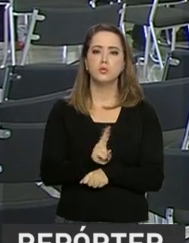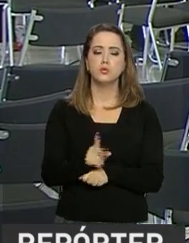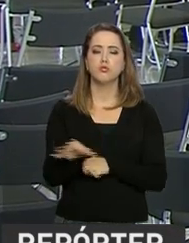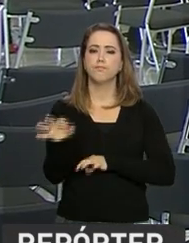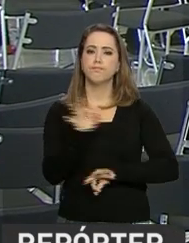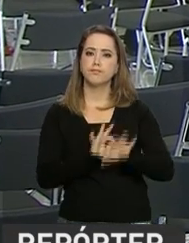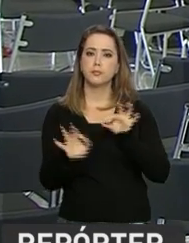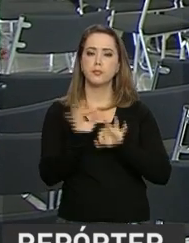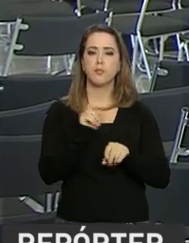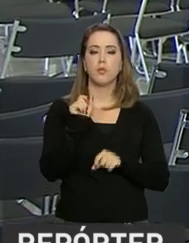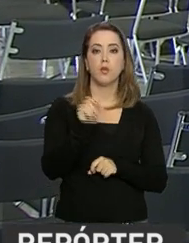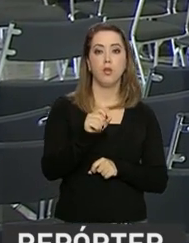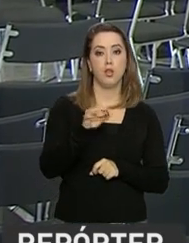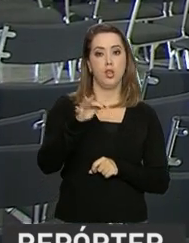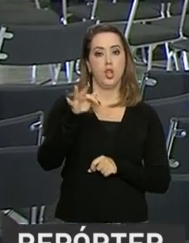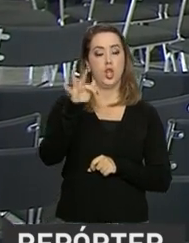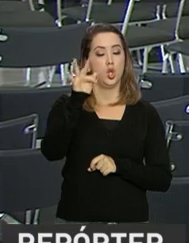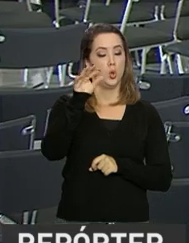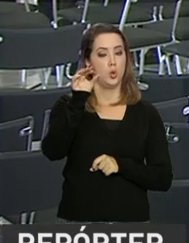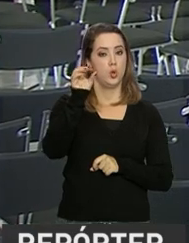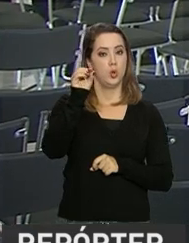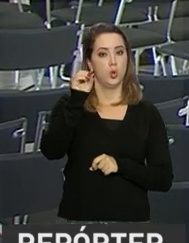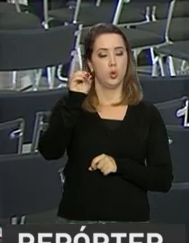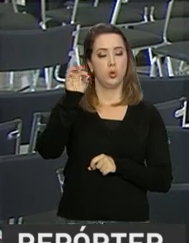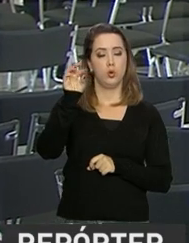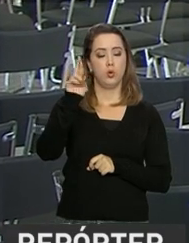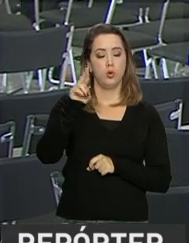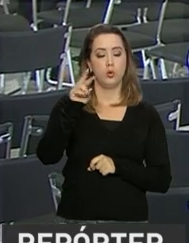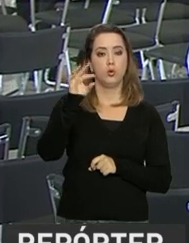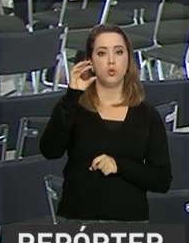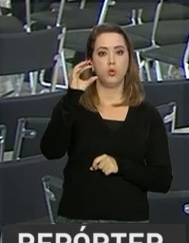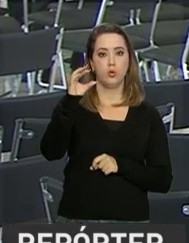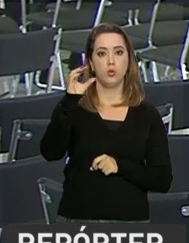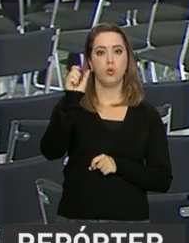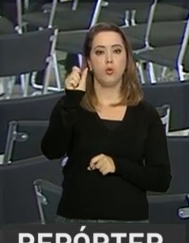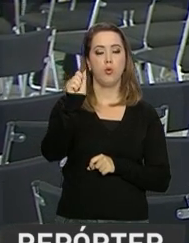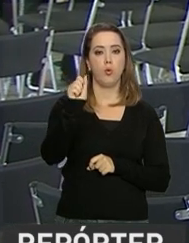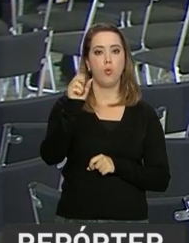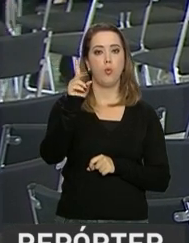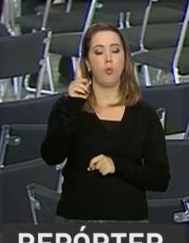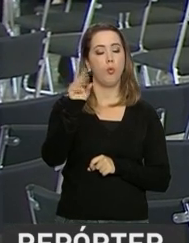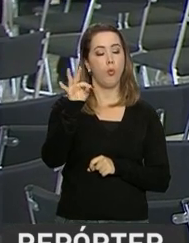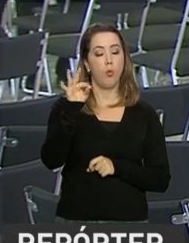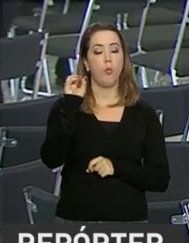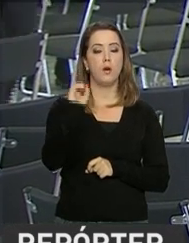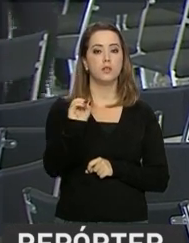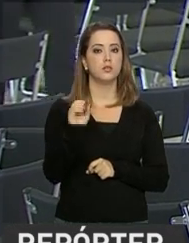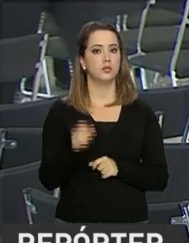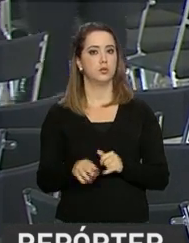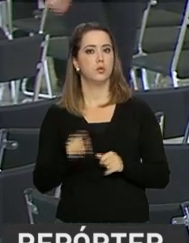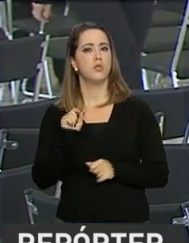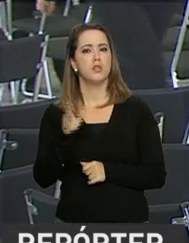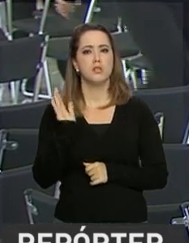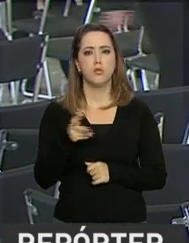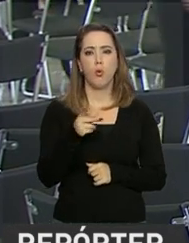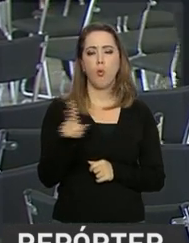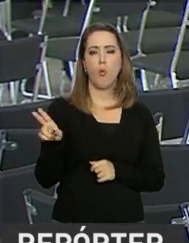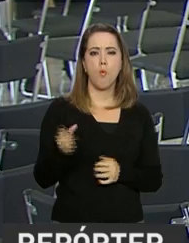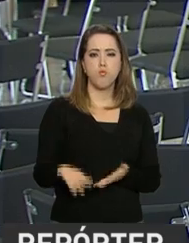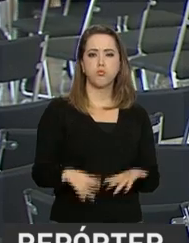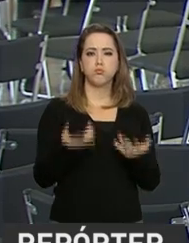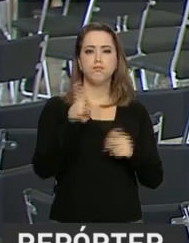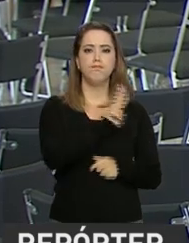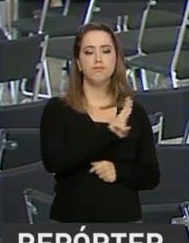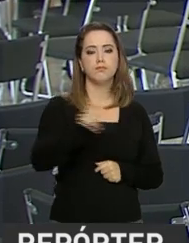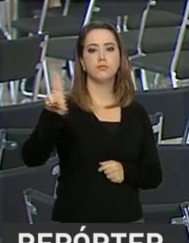controle será Torquato Jardim Torquato Jardim que é considerado um grande nome do Direito Eleitoral brasileiro e que já